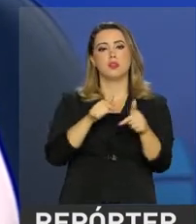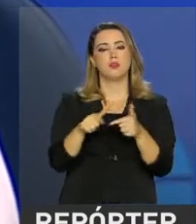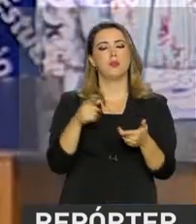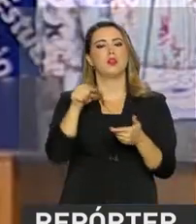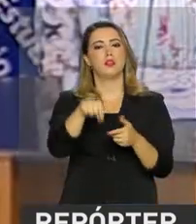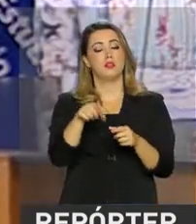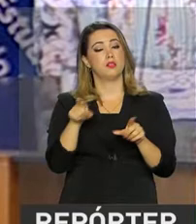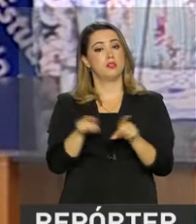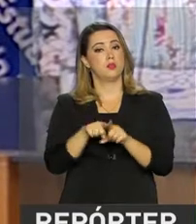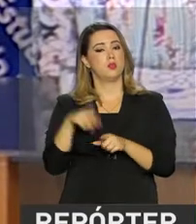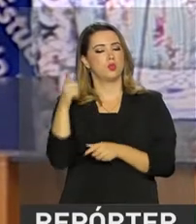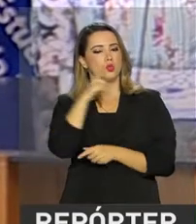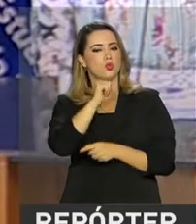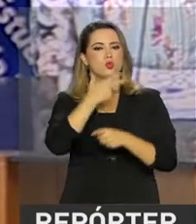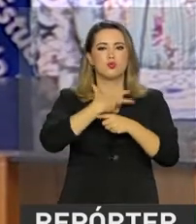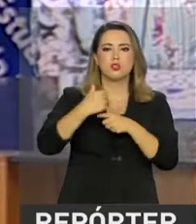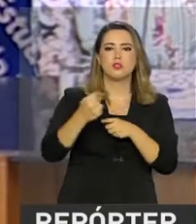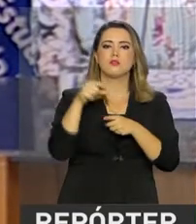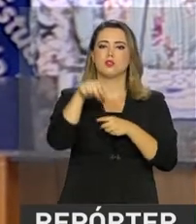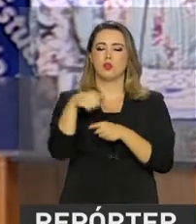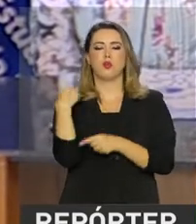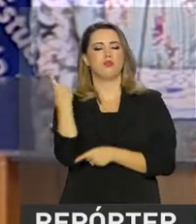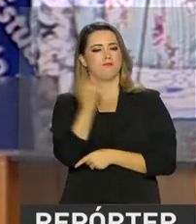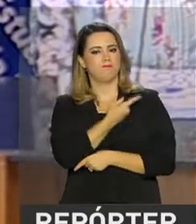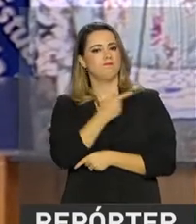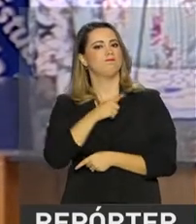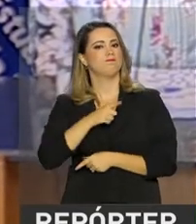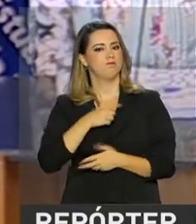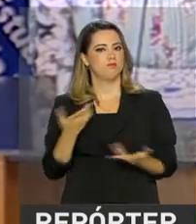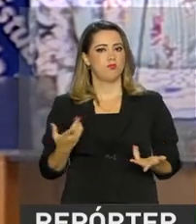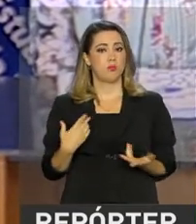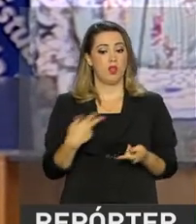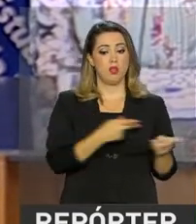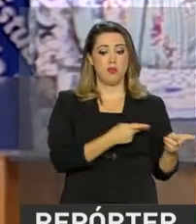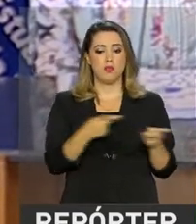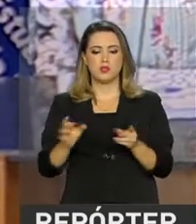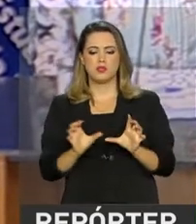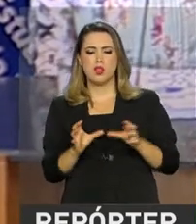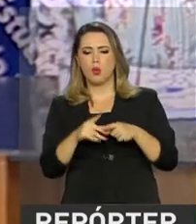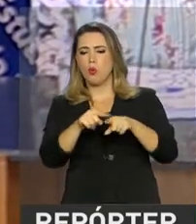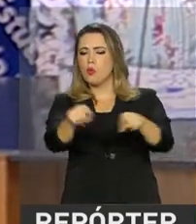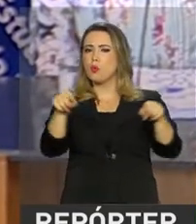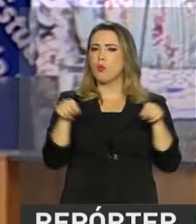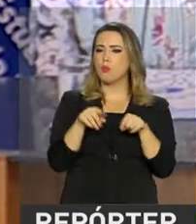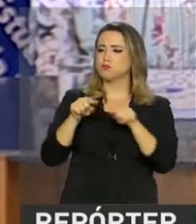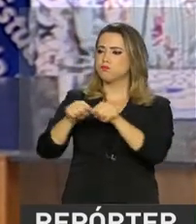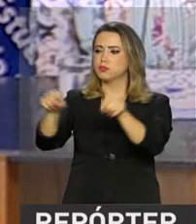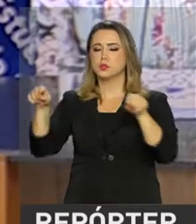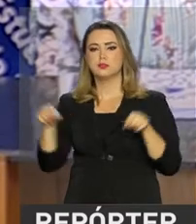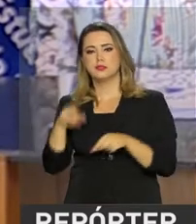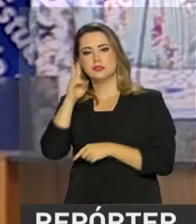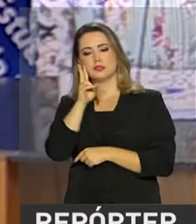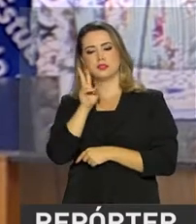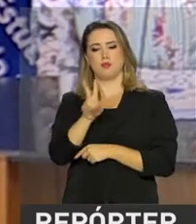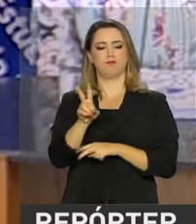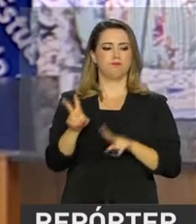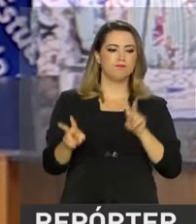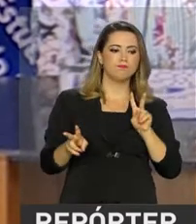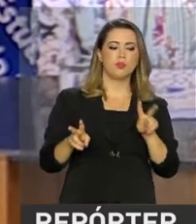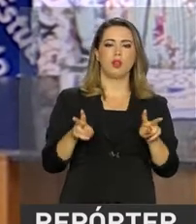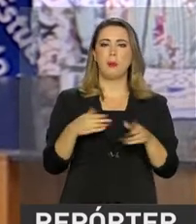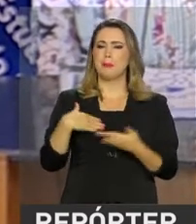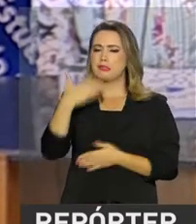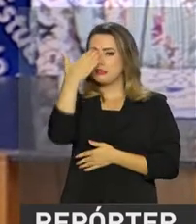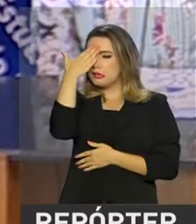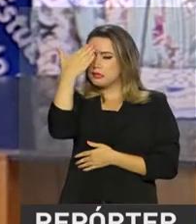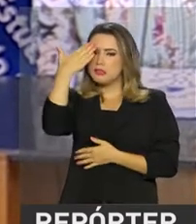gente pudesse ter o sucesso que tivemos. Eu visitei algumas salas na tarde de hoje para